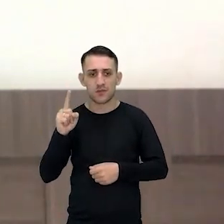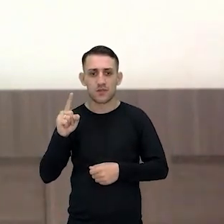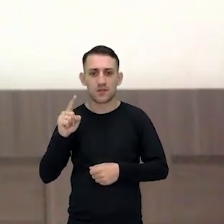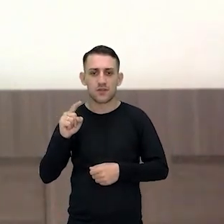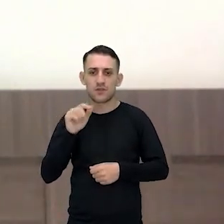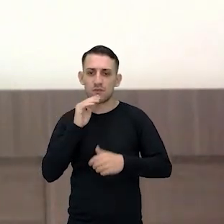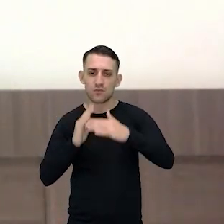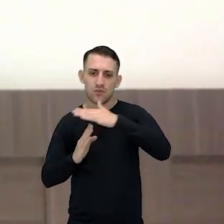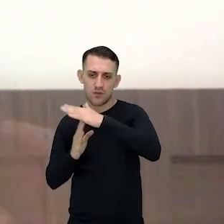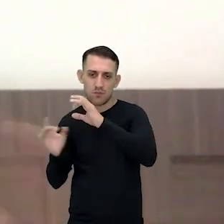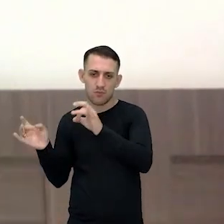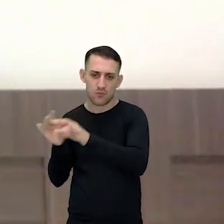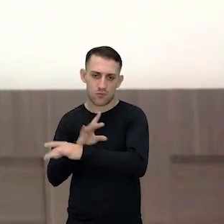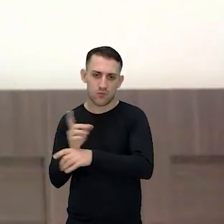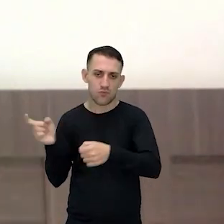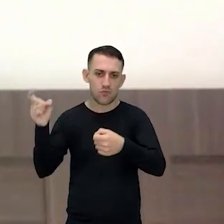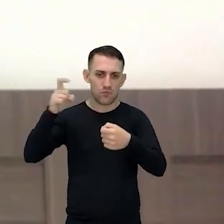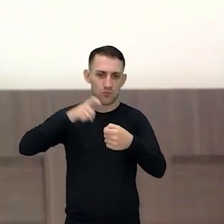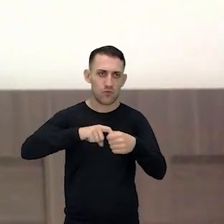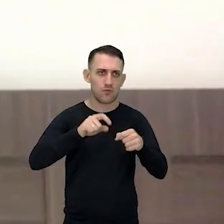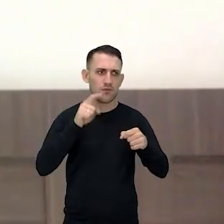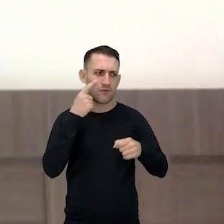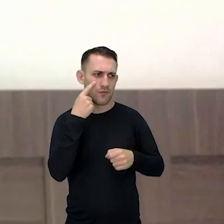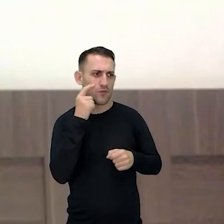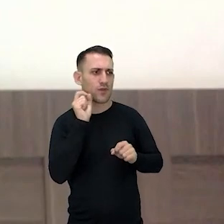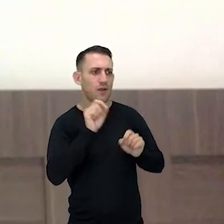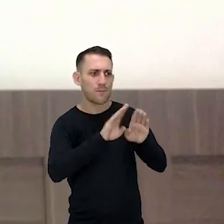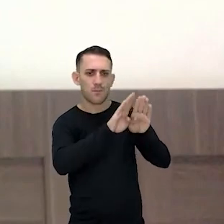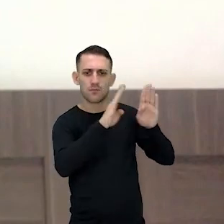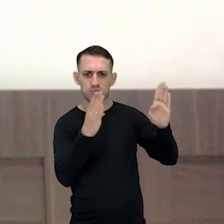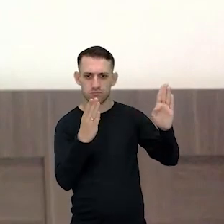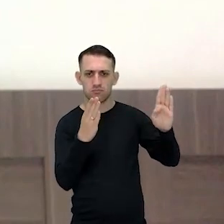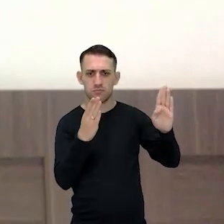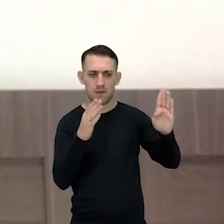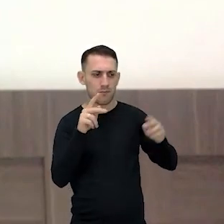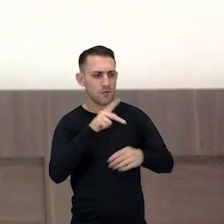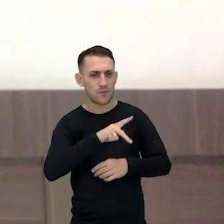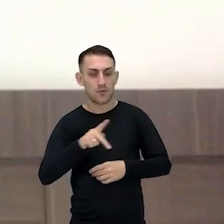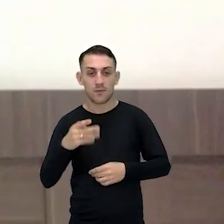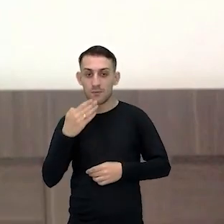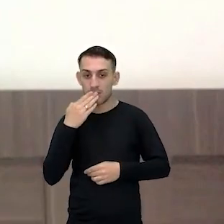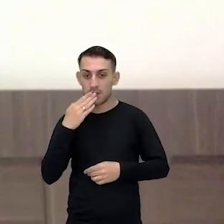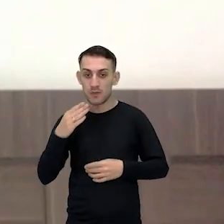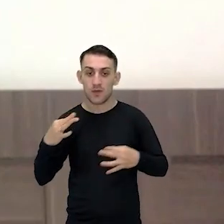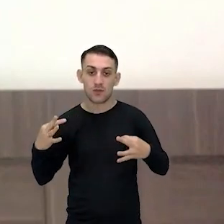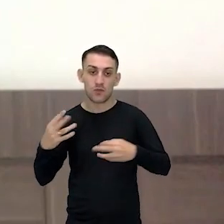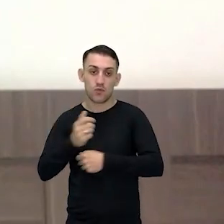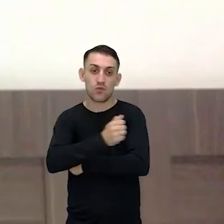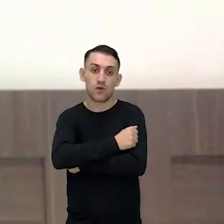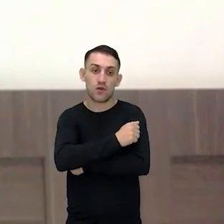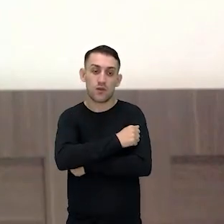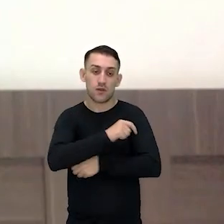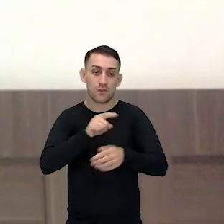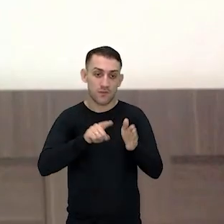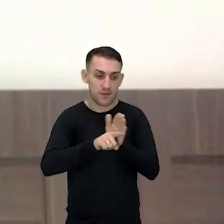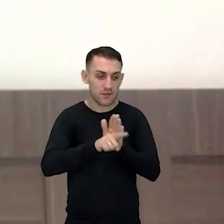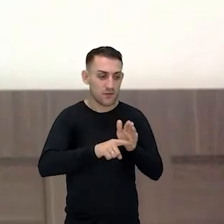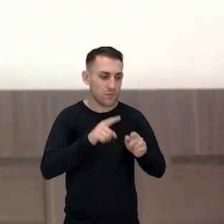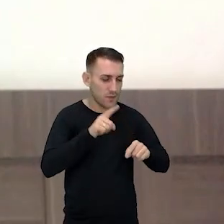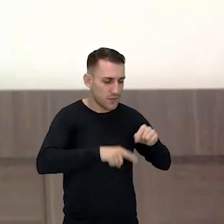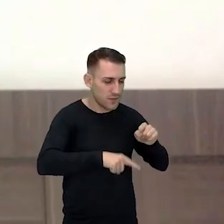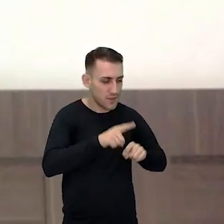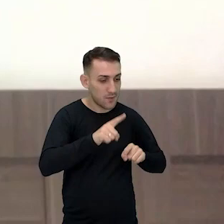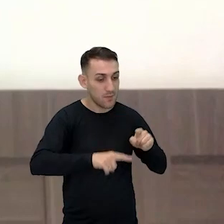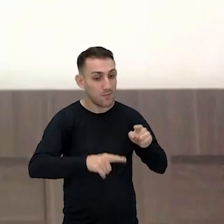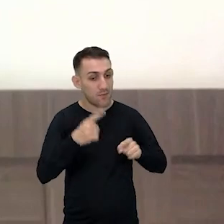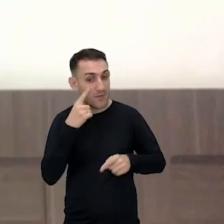do intervalo, a turma encontrou a porta aberta. Então, a professora pediu aos alunos que verificassem seus pertences